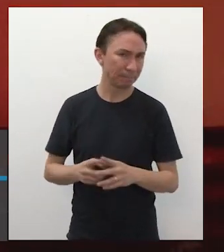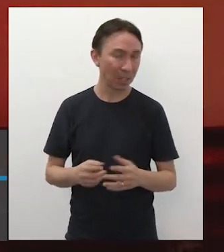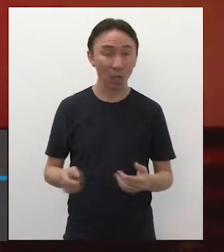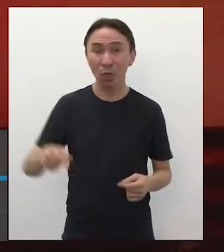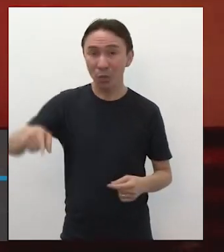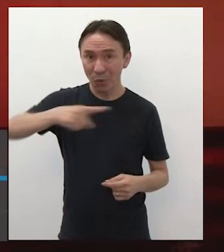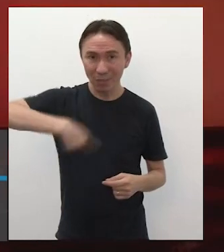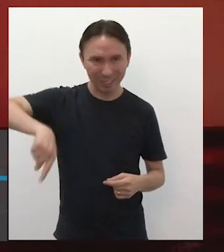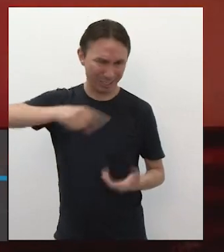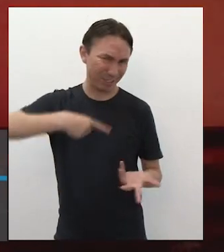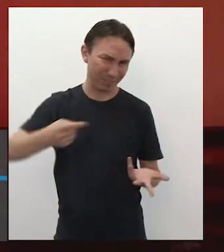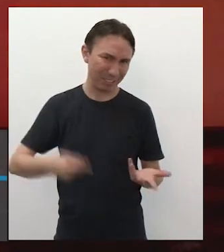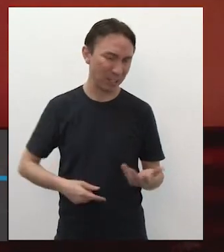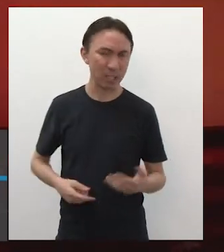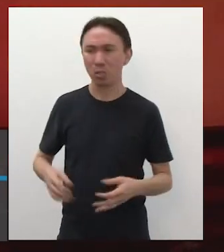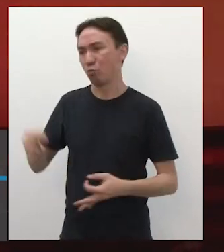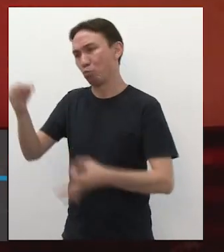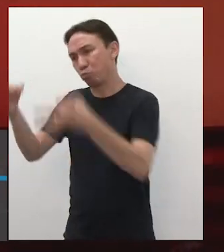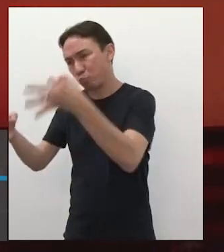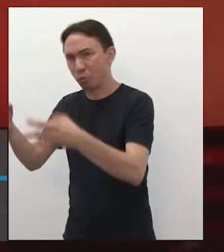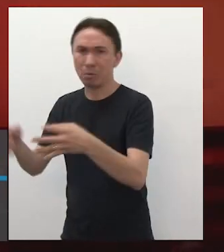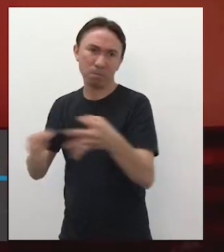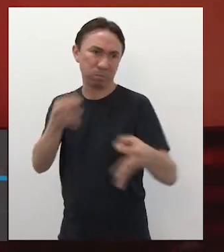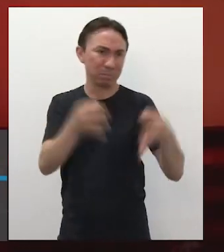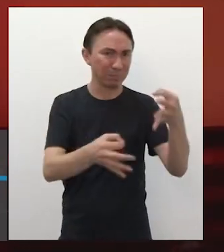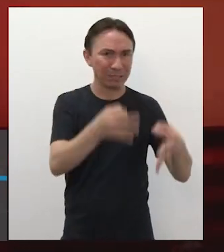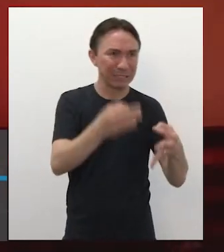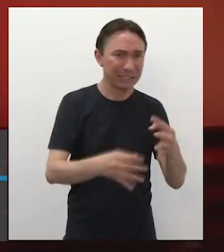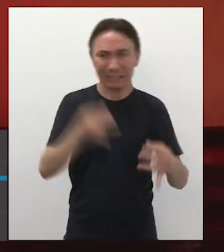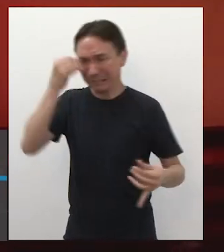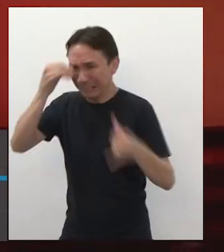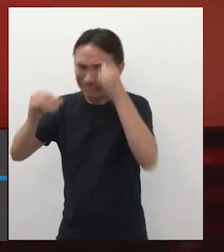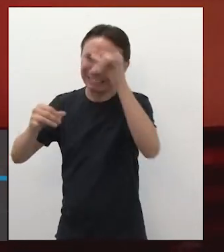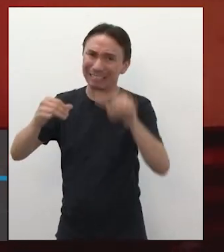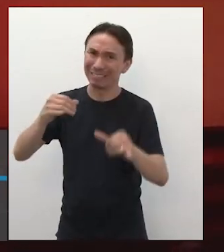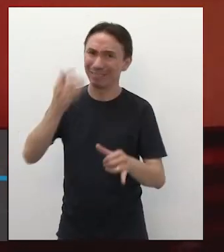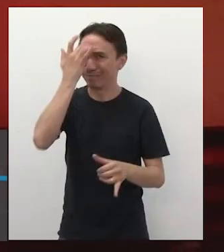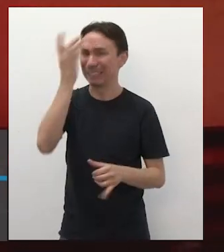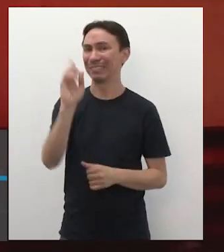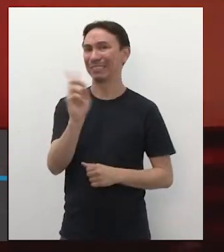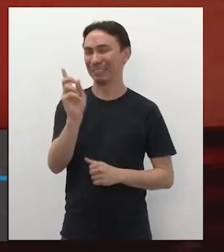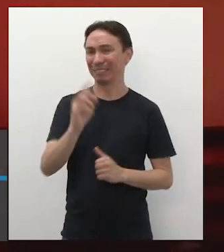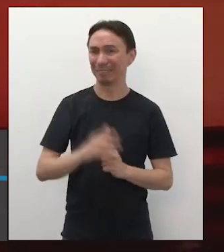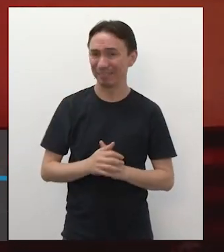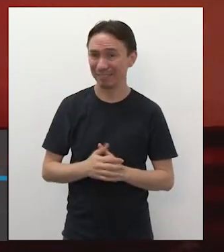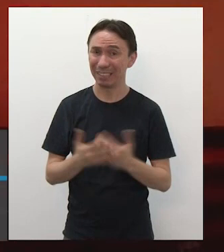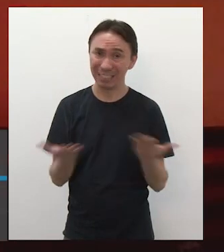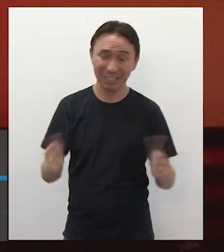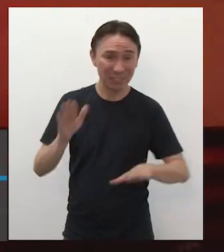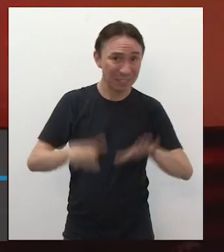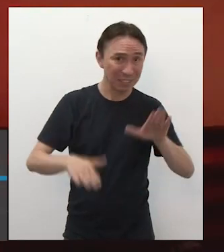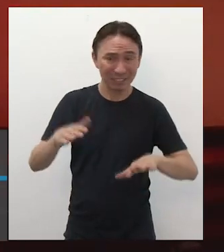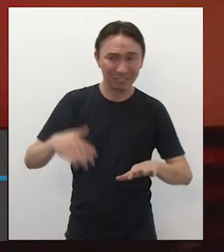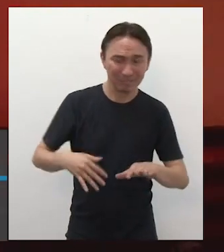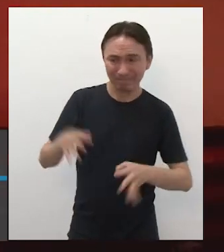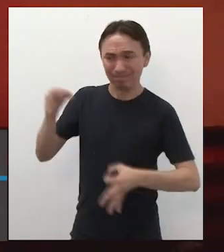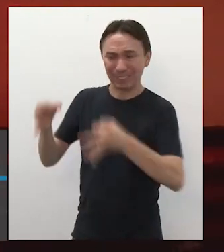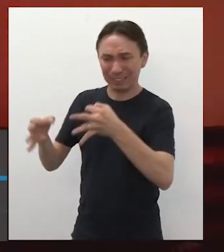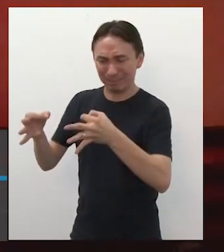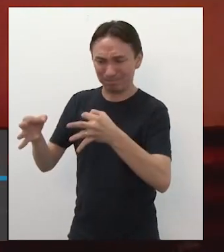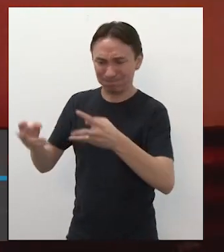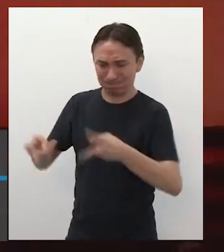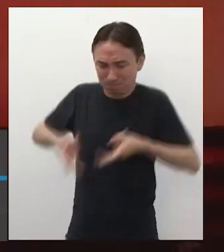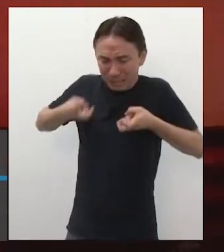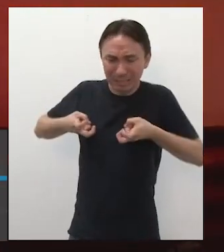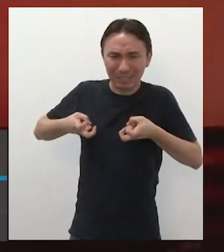julgar. Quando me pego julgando, eu faço um baita esforço de reportagem para que a minha comunicação